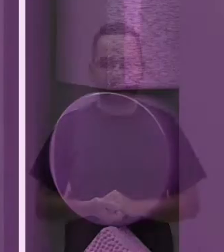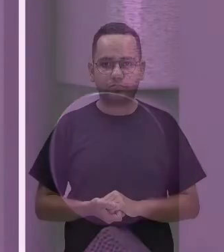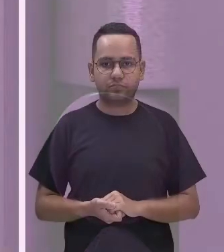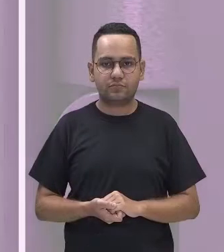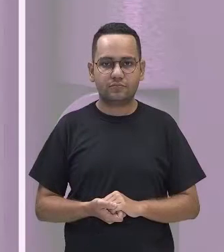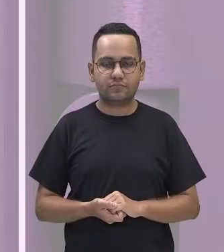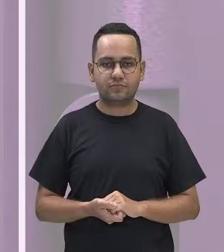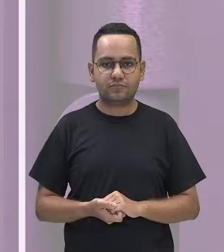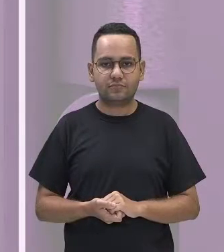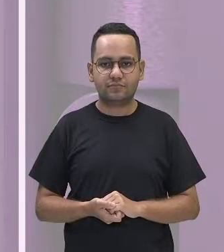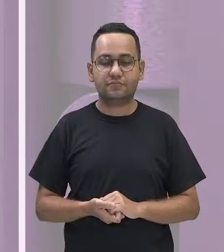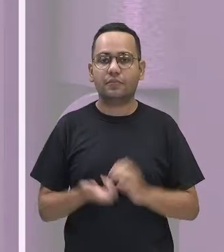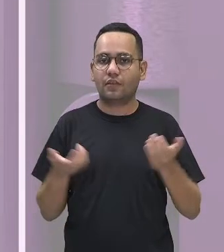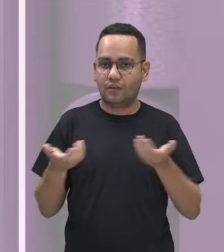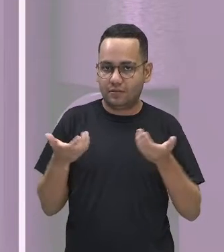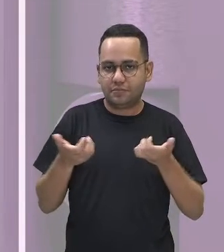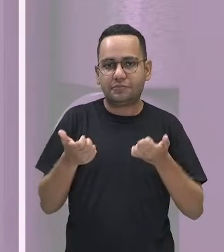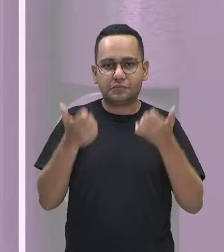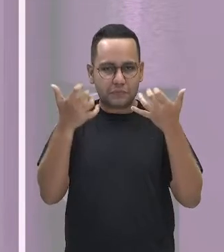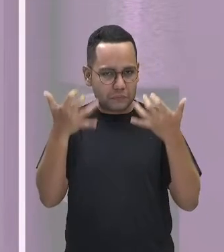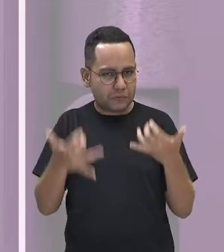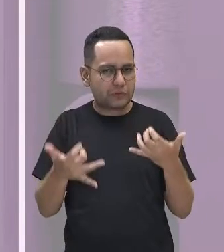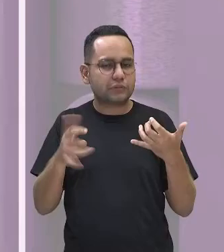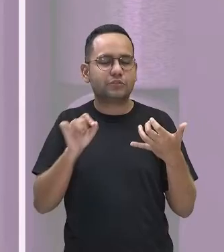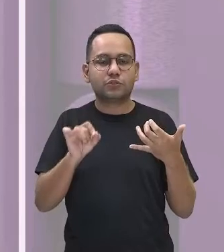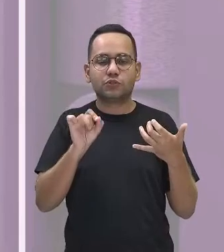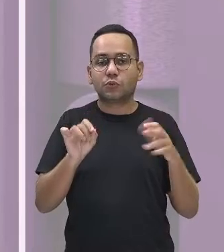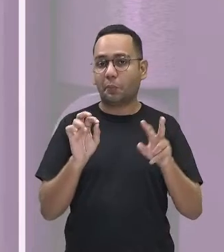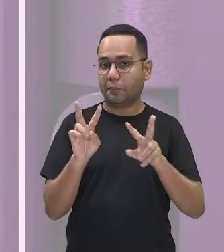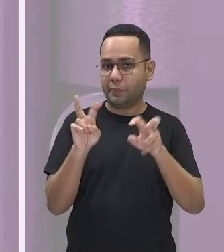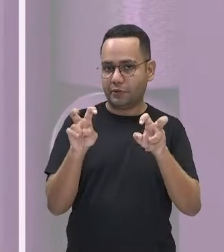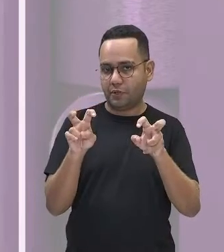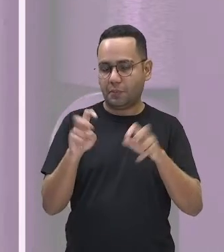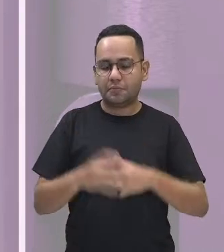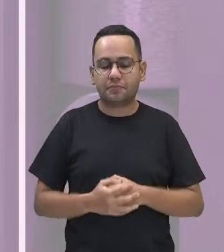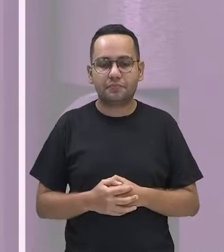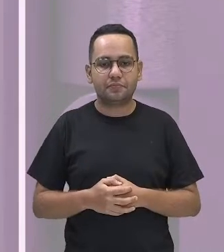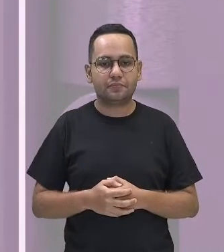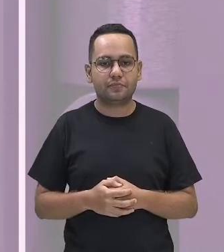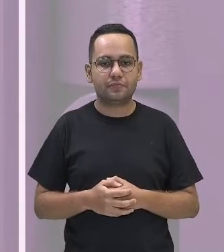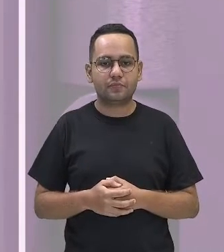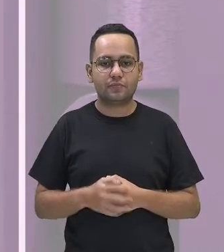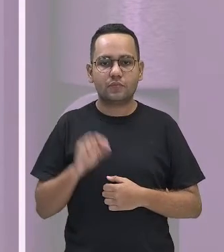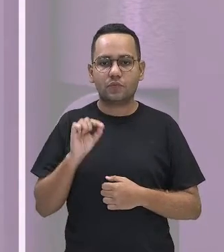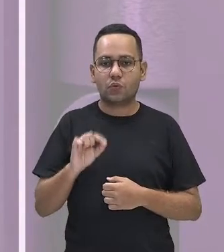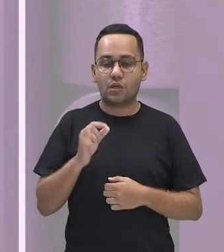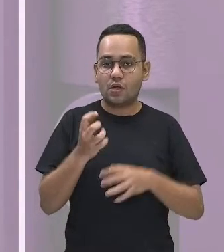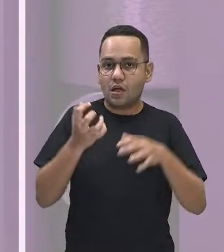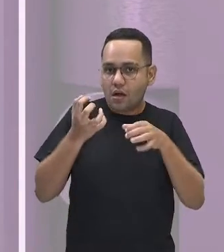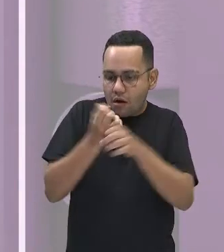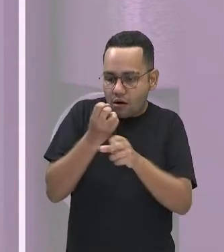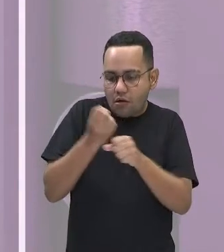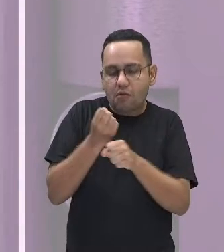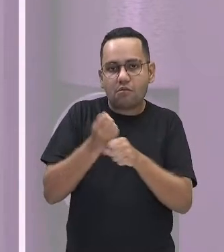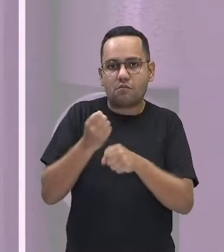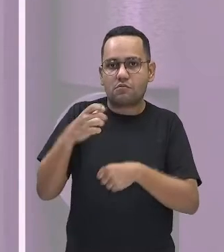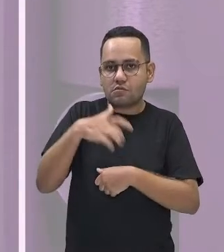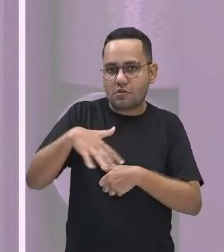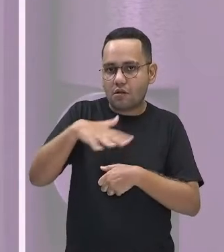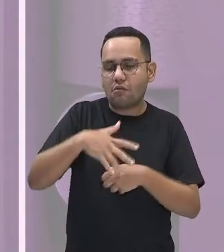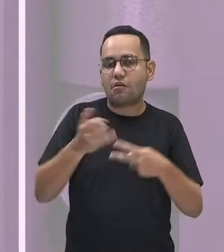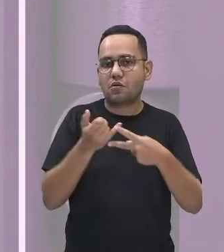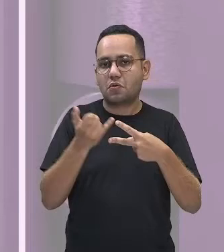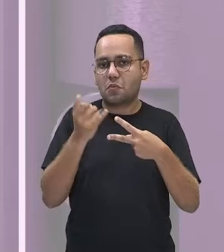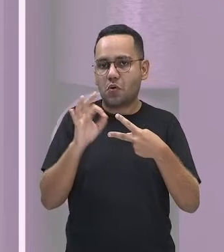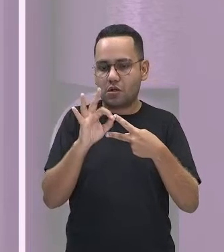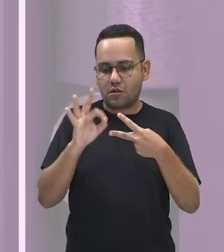Vamos então dar início ao nosso objeto do conhecimento, que fala então sobre o cálculo da área de polígonos regulares.